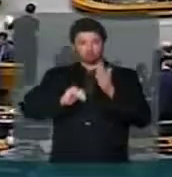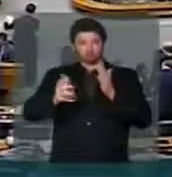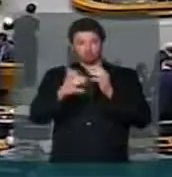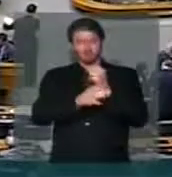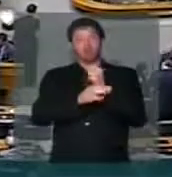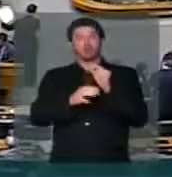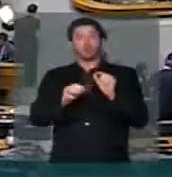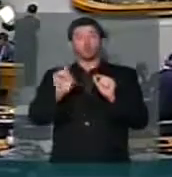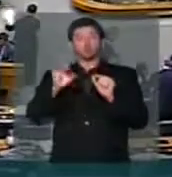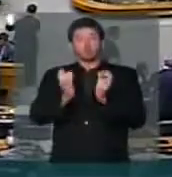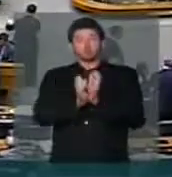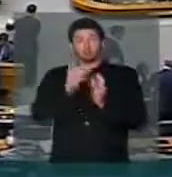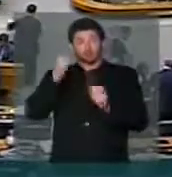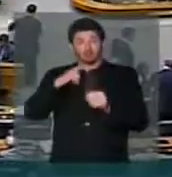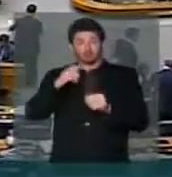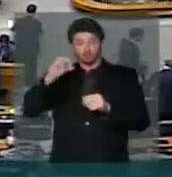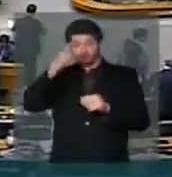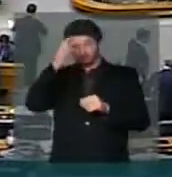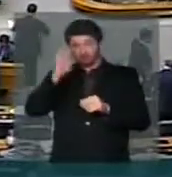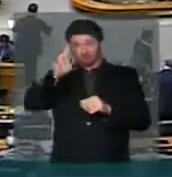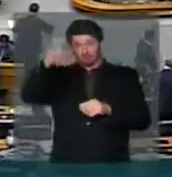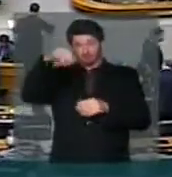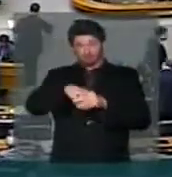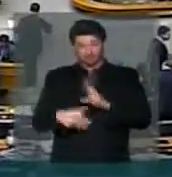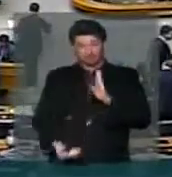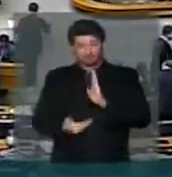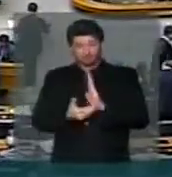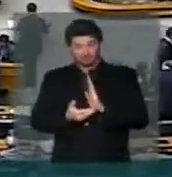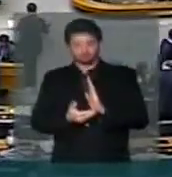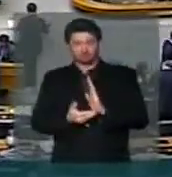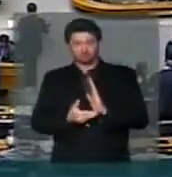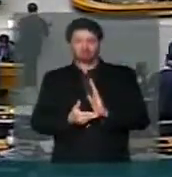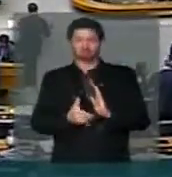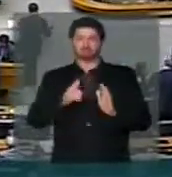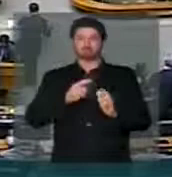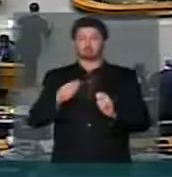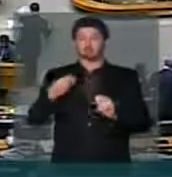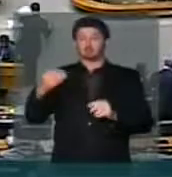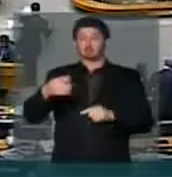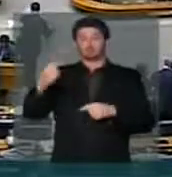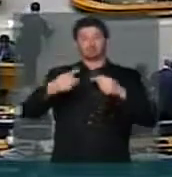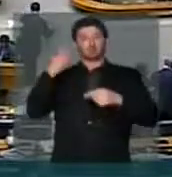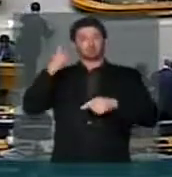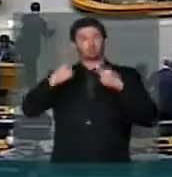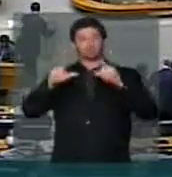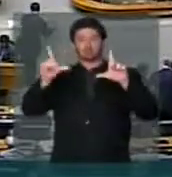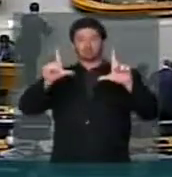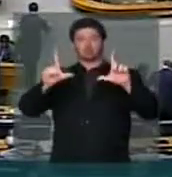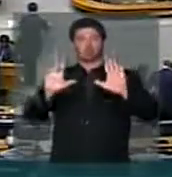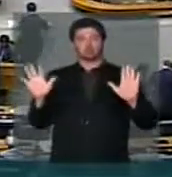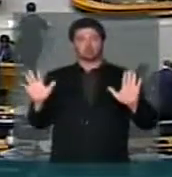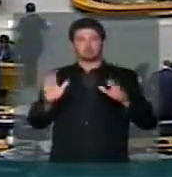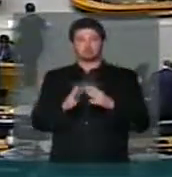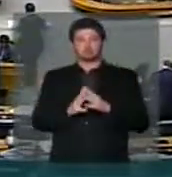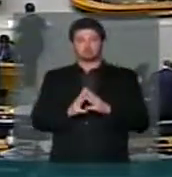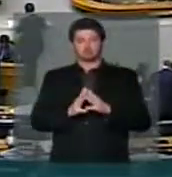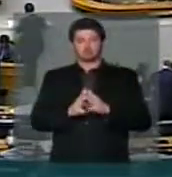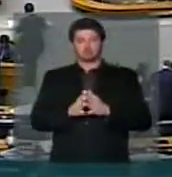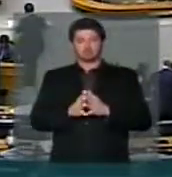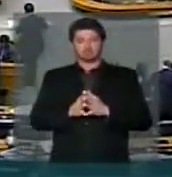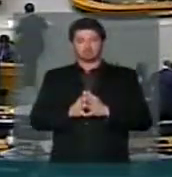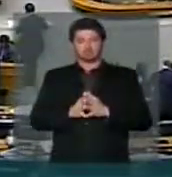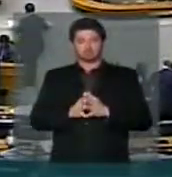a garantia de que somente os partidos com mais de 9 representantes na Câmara dos Deputados haverá presença em debates políticos transmitidos pelas emissoras de rádio e